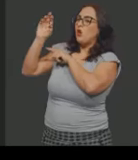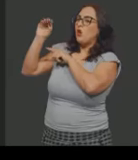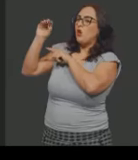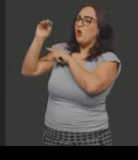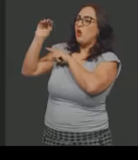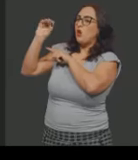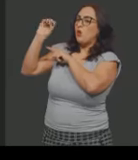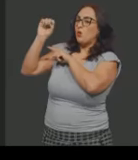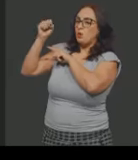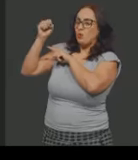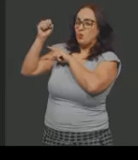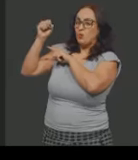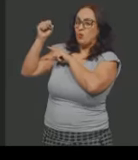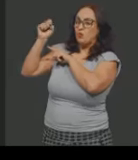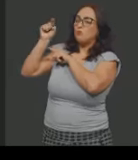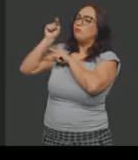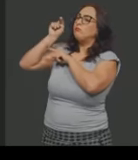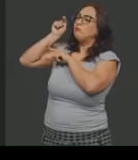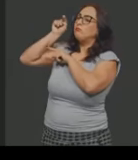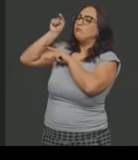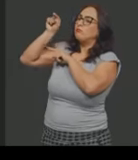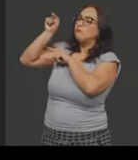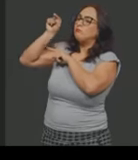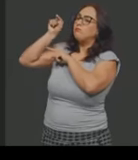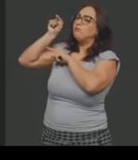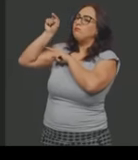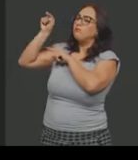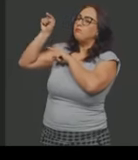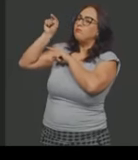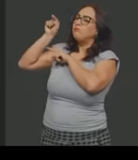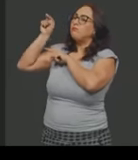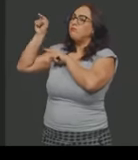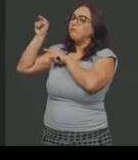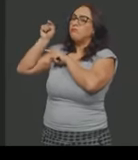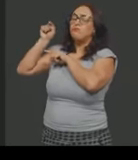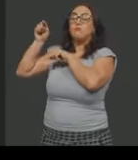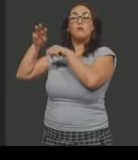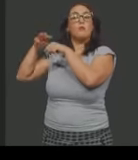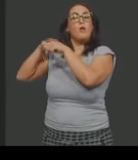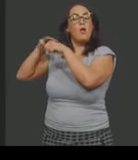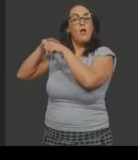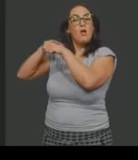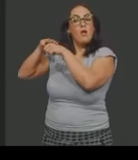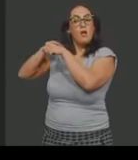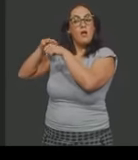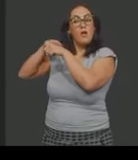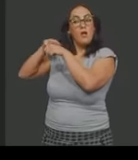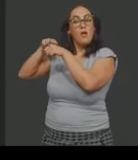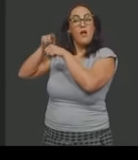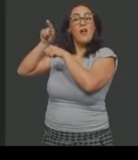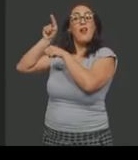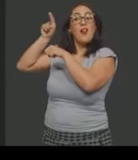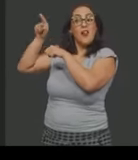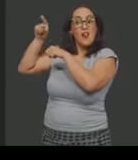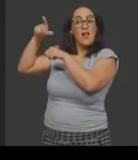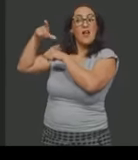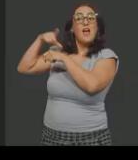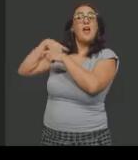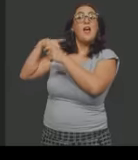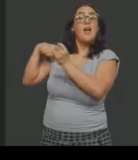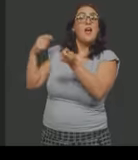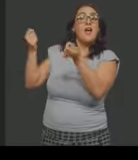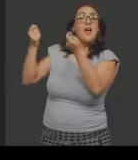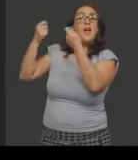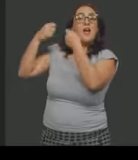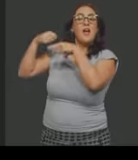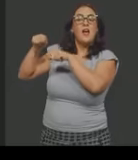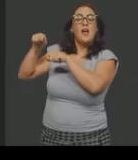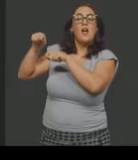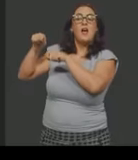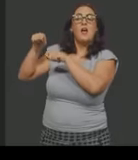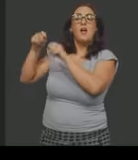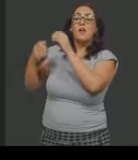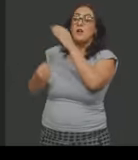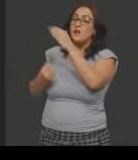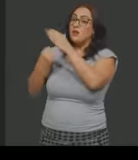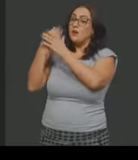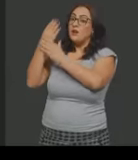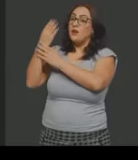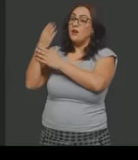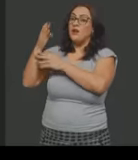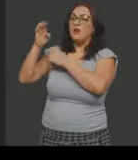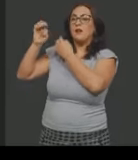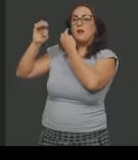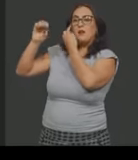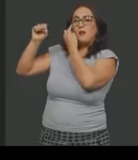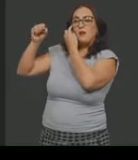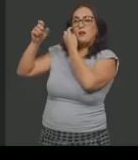nesses soros, então, que eu vou ter a produção dos esporos. É